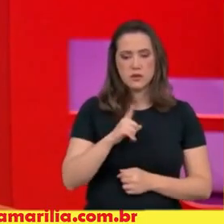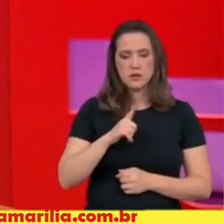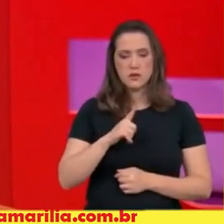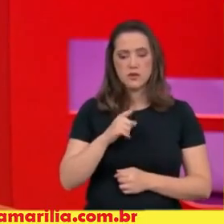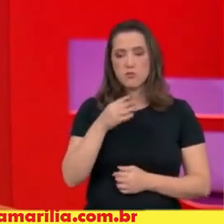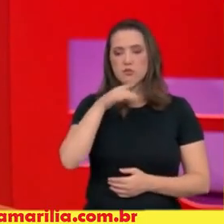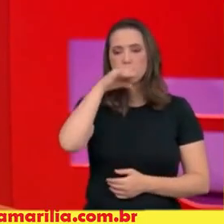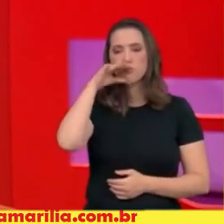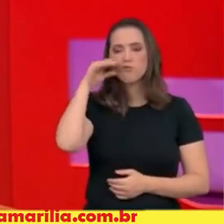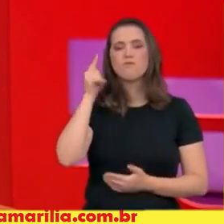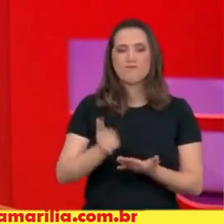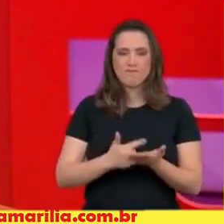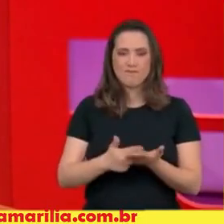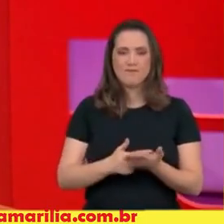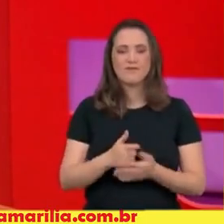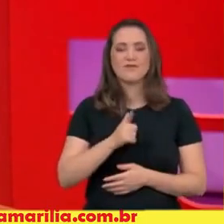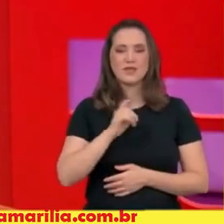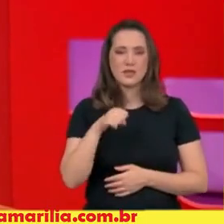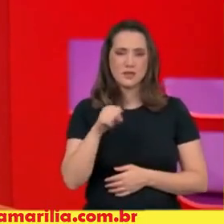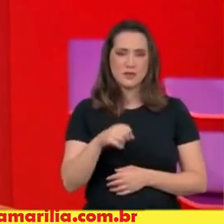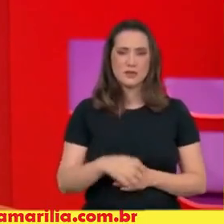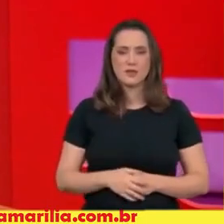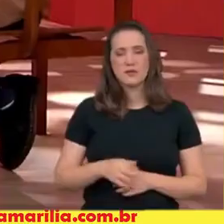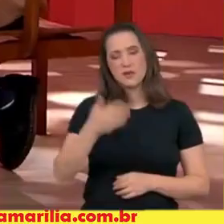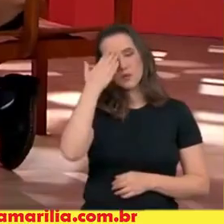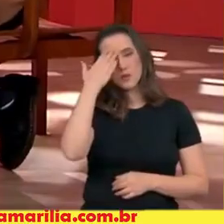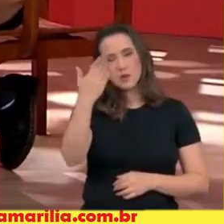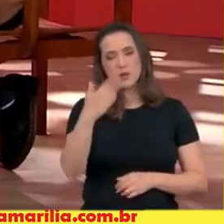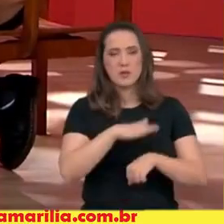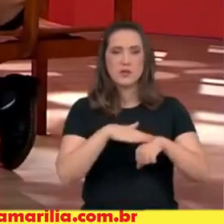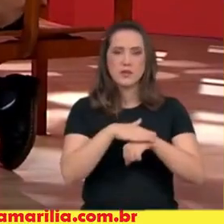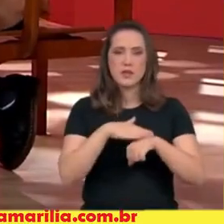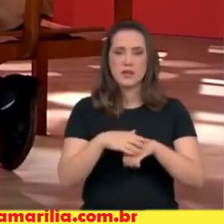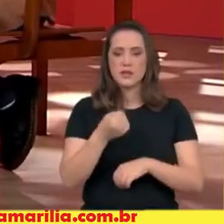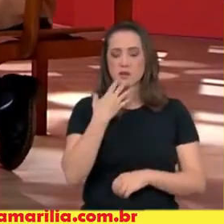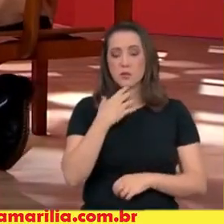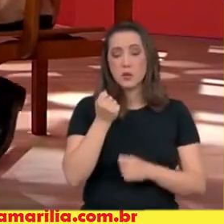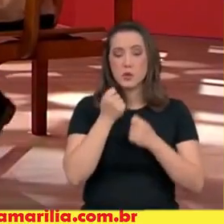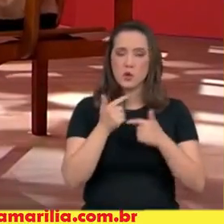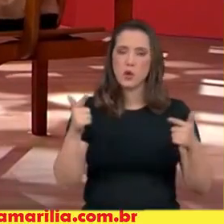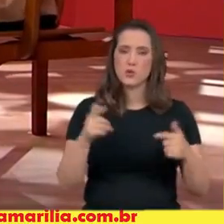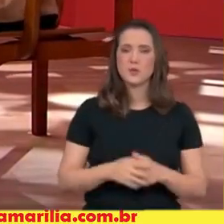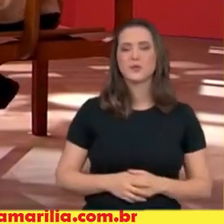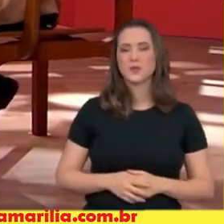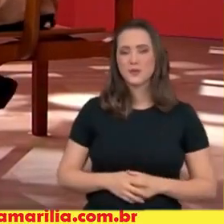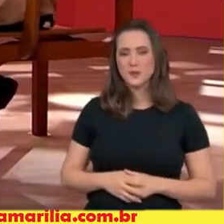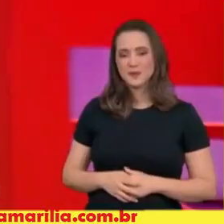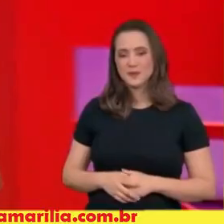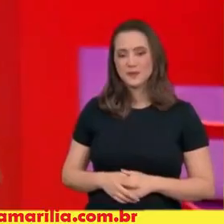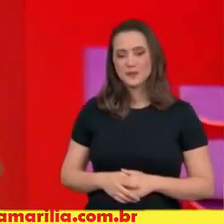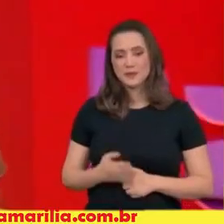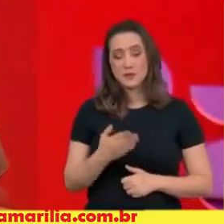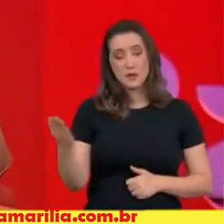livro. Tem cheiro de livro. Então tá tudo certo. Cara, obrigado demais pela conversa. Obrigado mesmo. Boa sorte no lançamento. Para